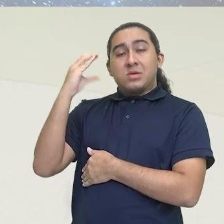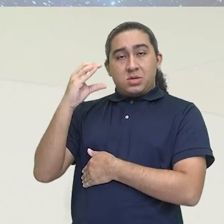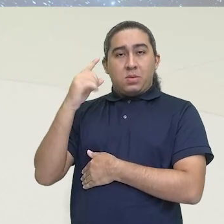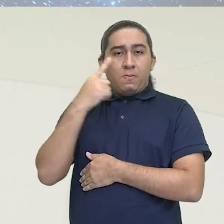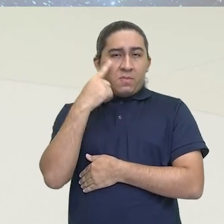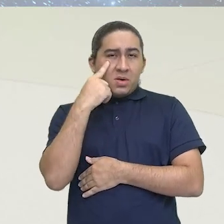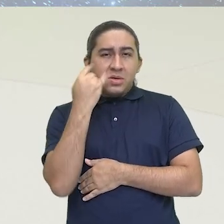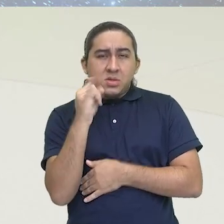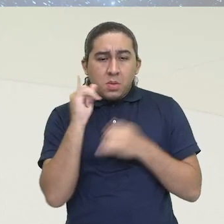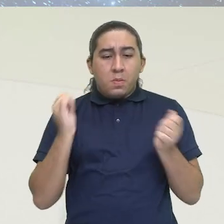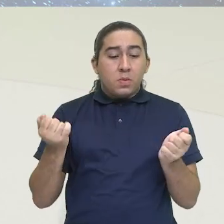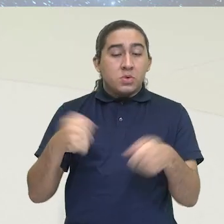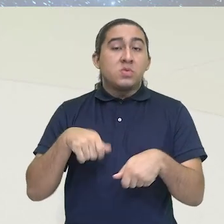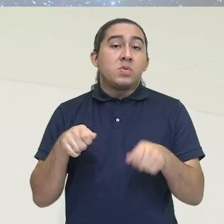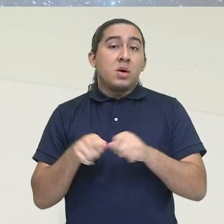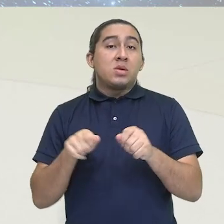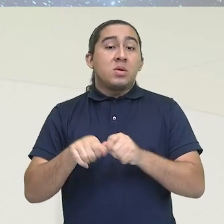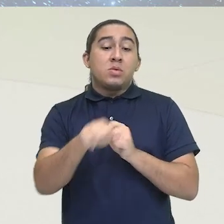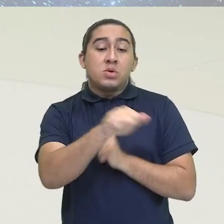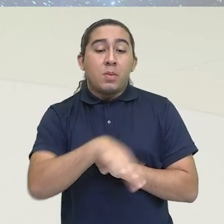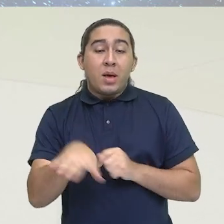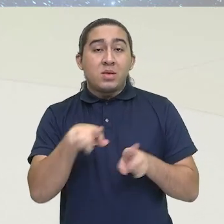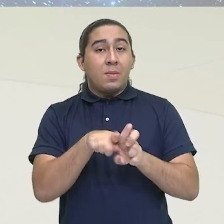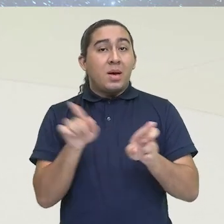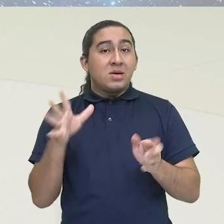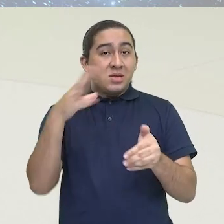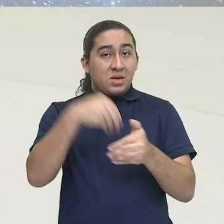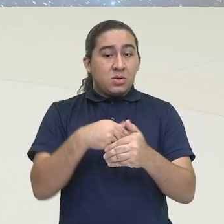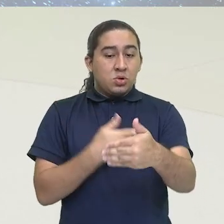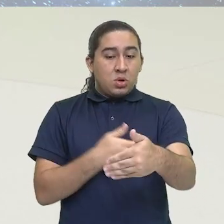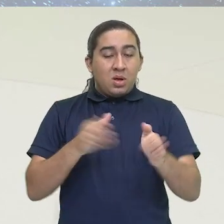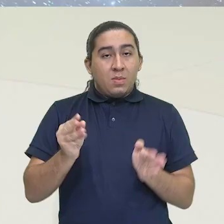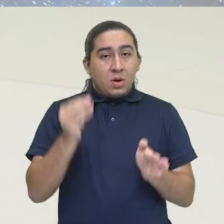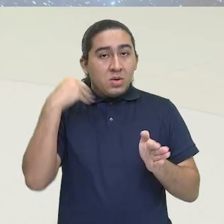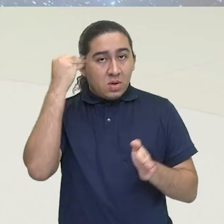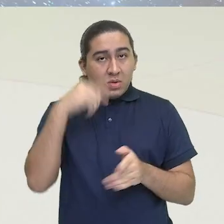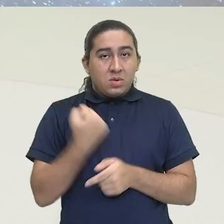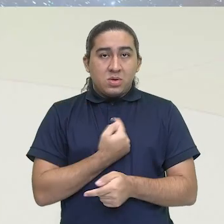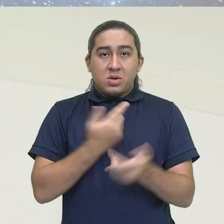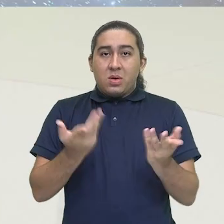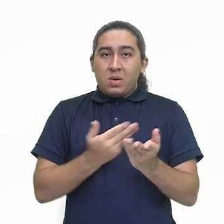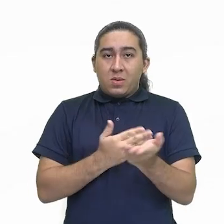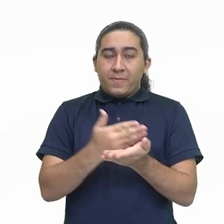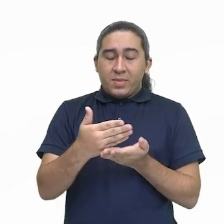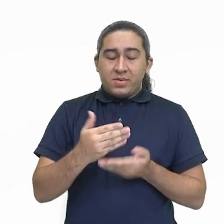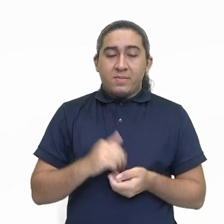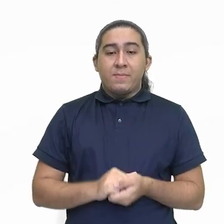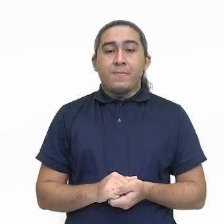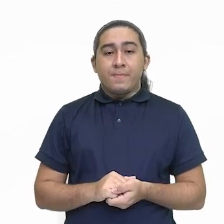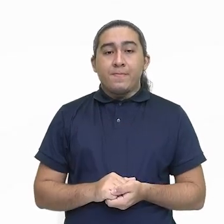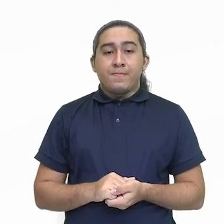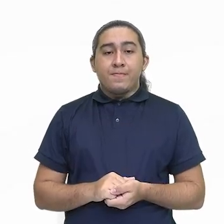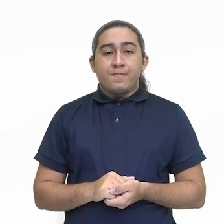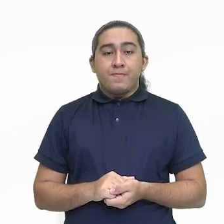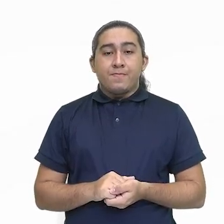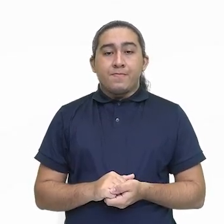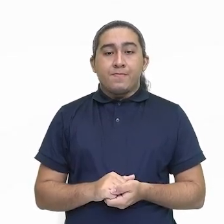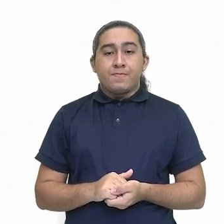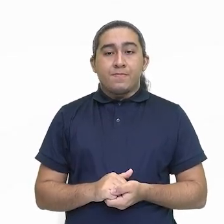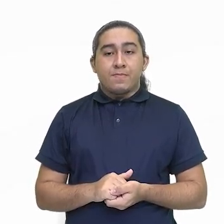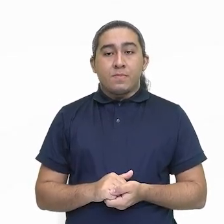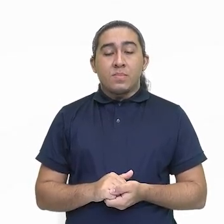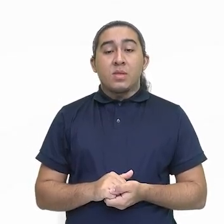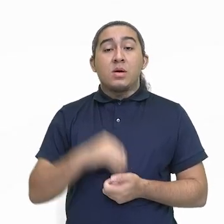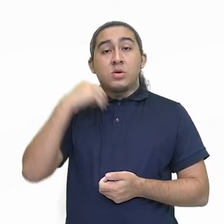tentar recriar aquele ambiente, mas dentro de um laboratório. E é sobre eles que nós vamos falar agora. Então,